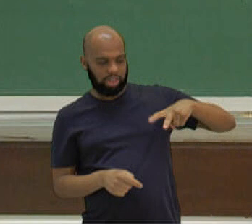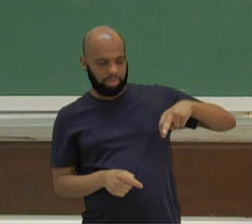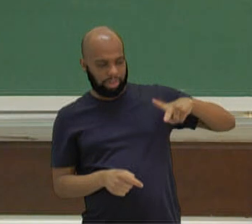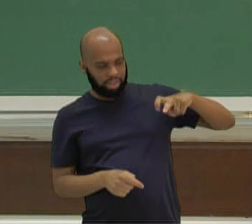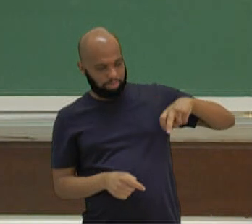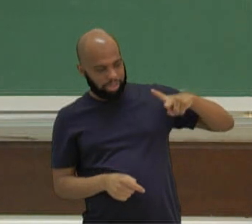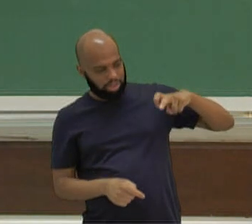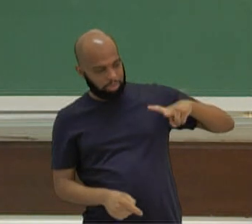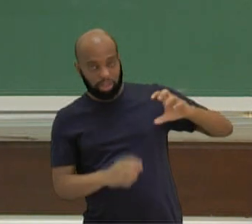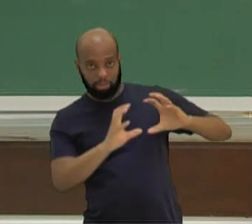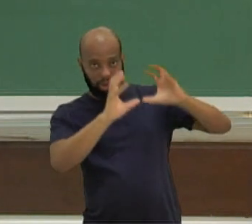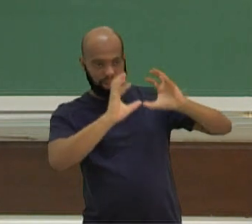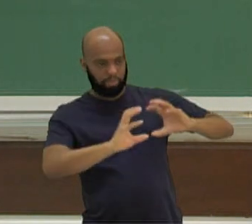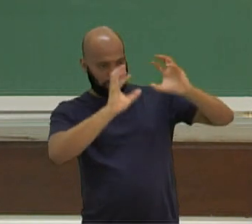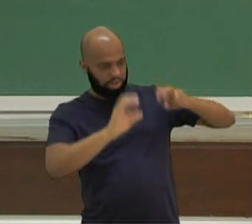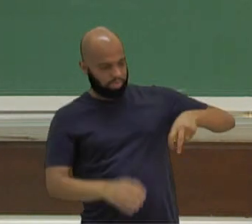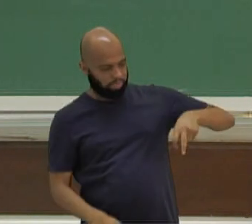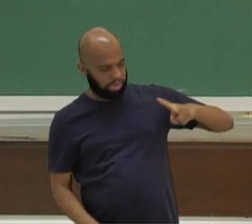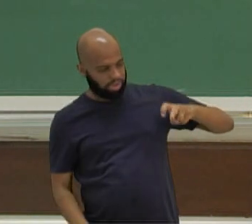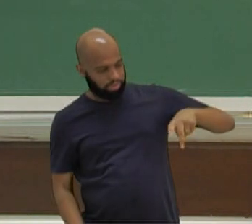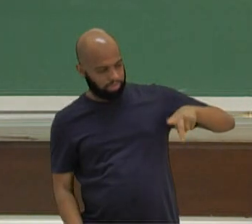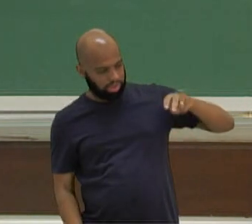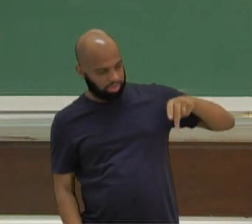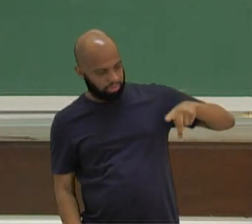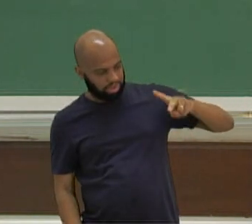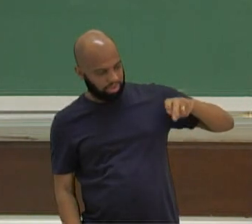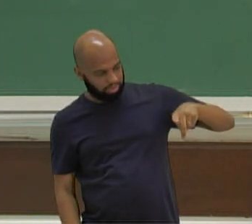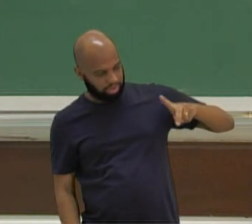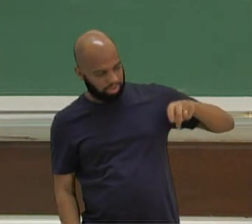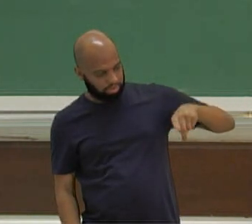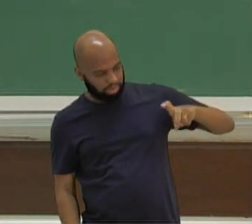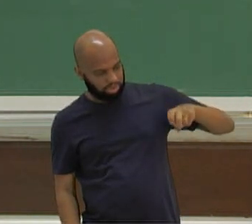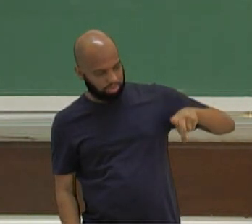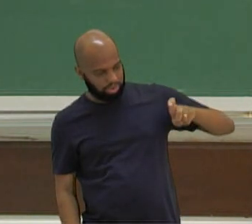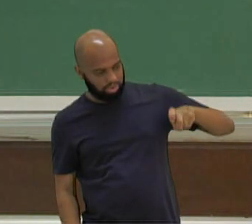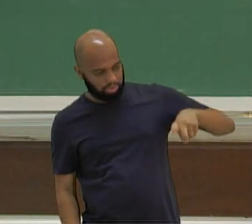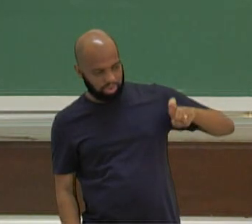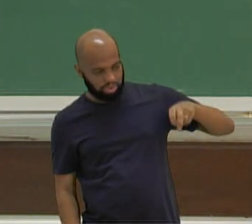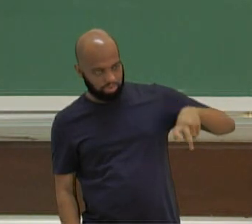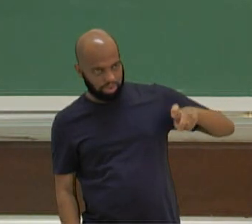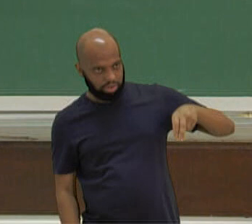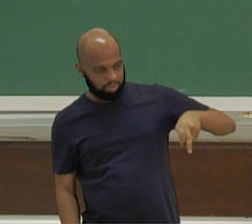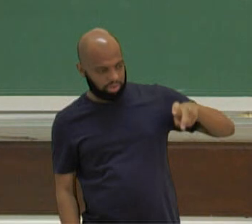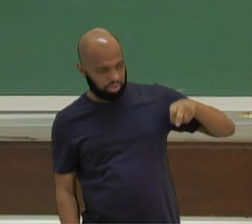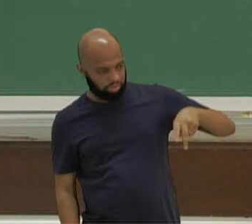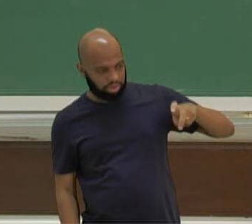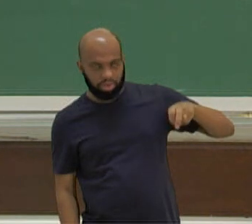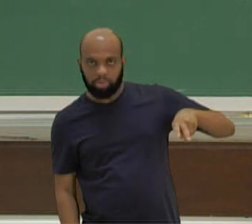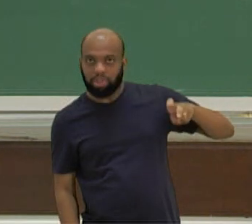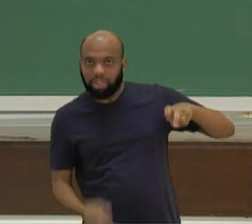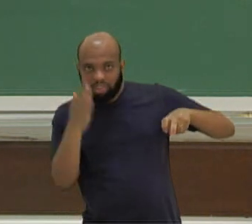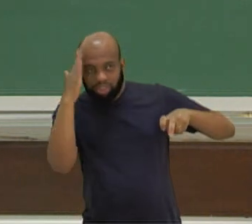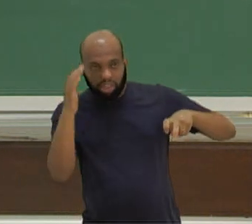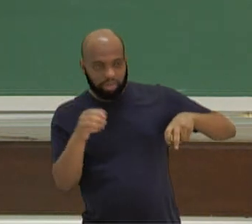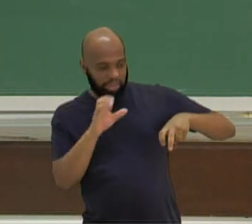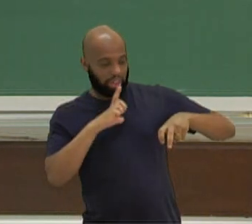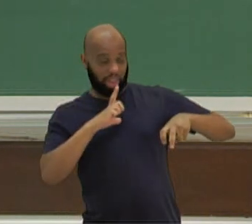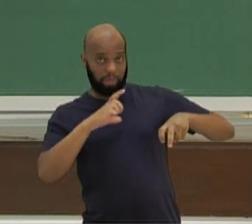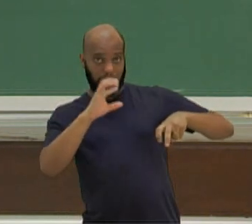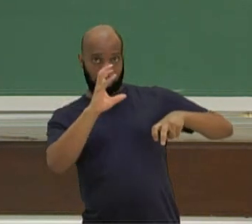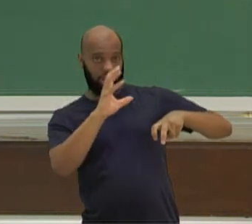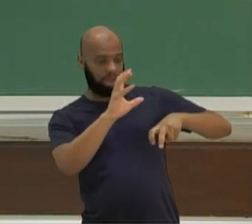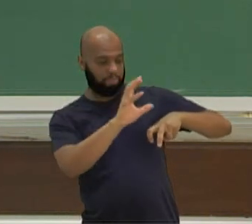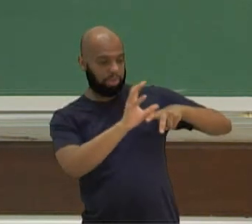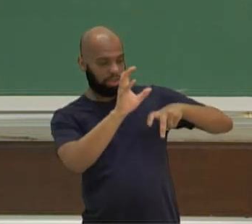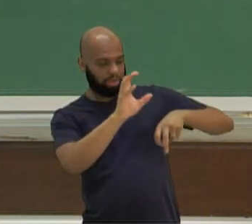itálico, porque é uma palavra em inglês. E aqui, embaixadas, que vocês sabem, né? Que é aquela prática de você ficar equilibrando a